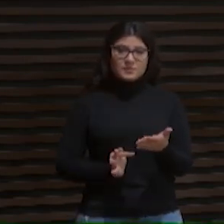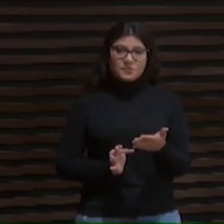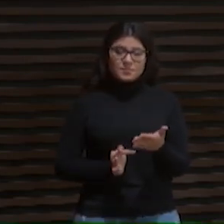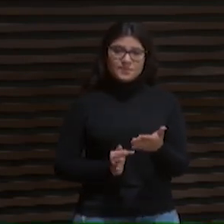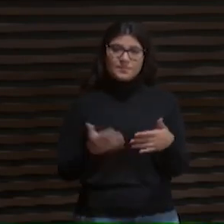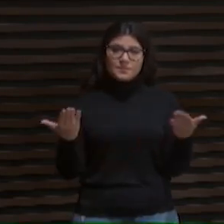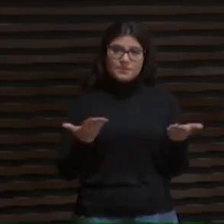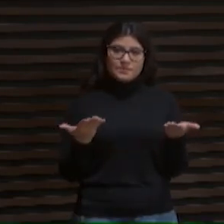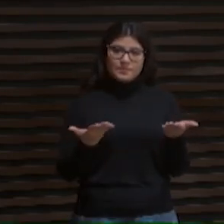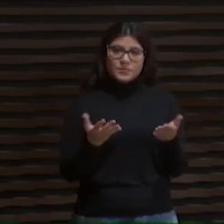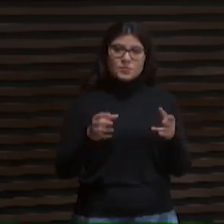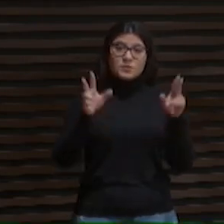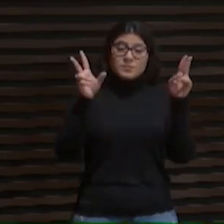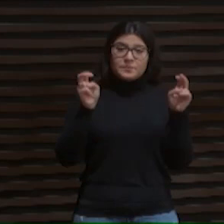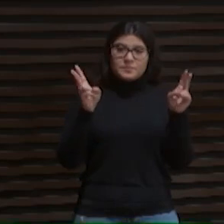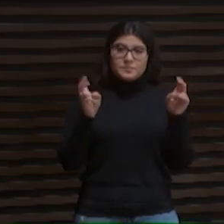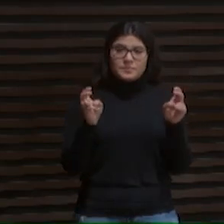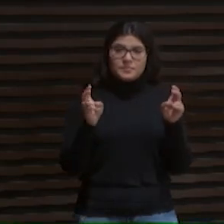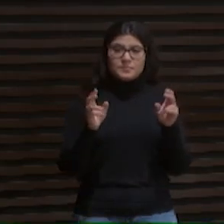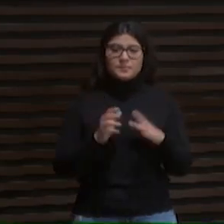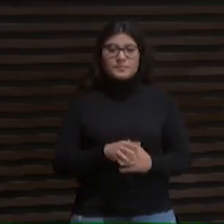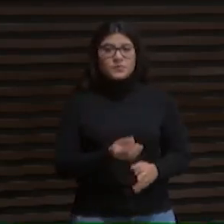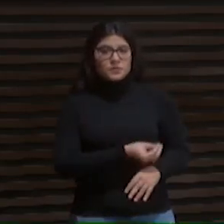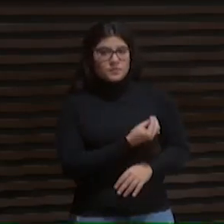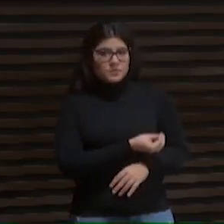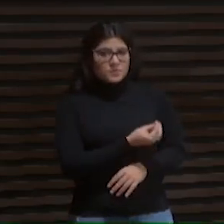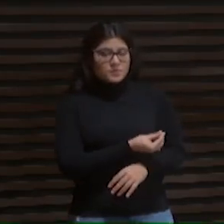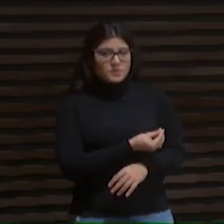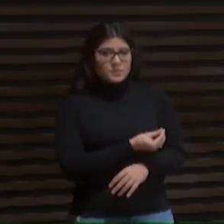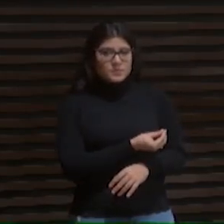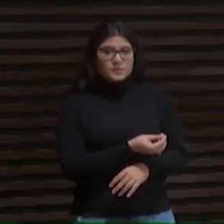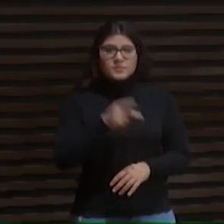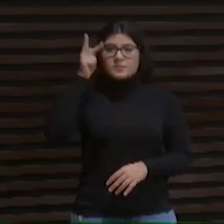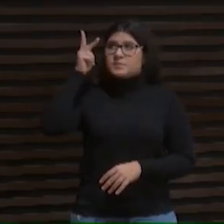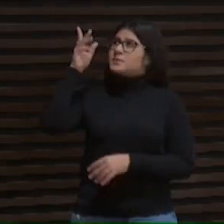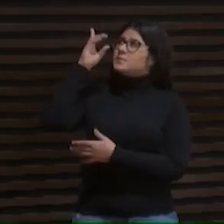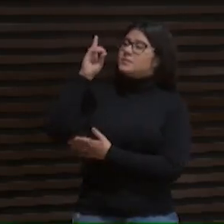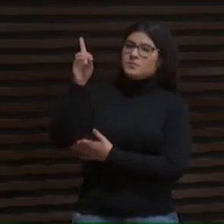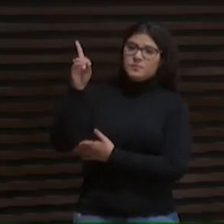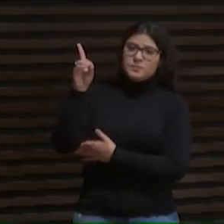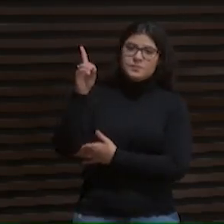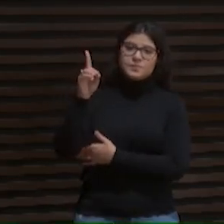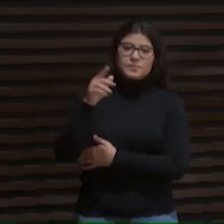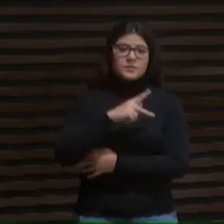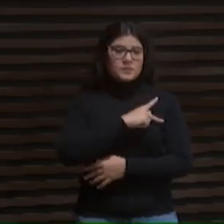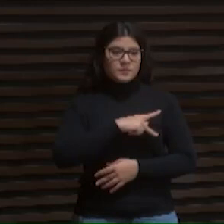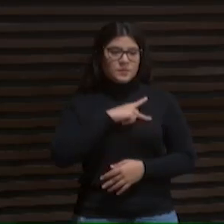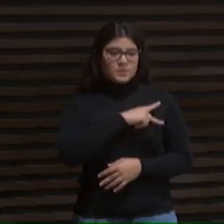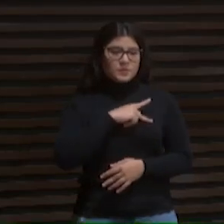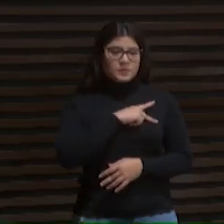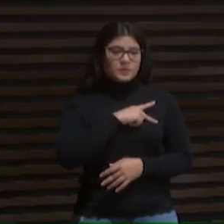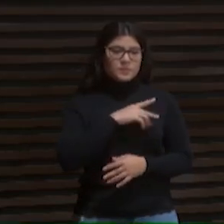E hoje o título dele é Vivendo para Deus. Paulo,